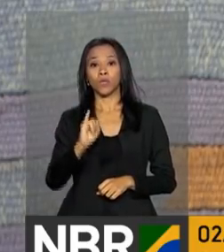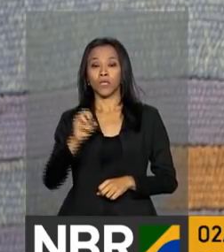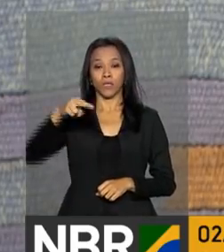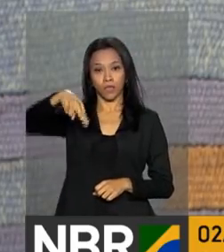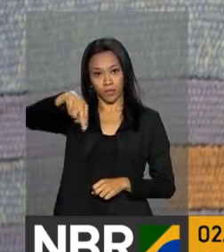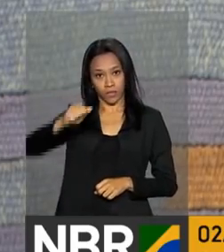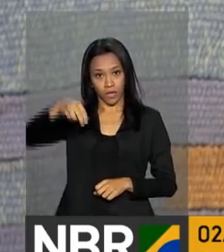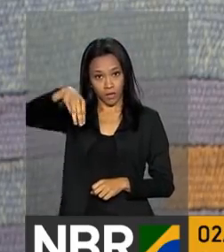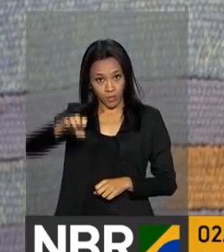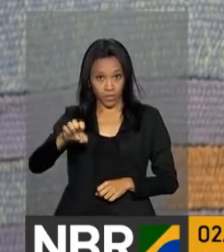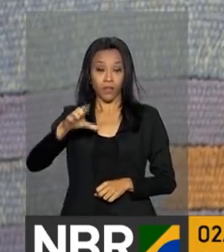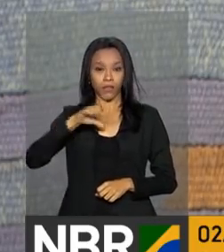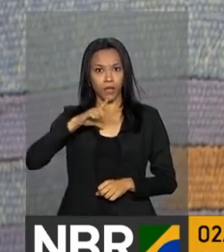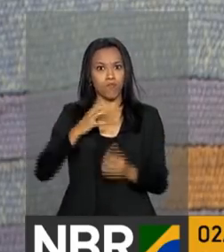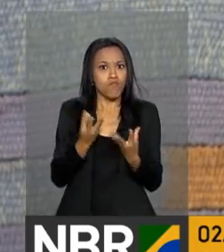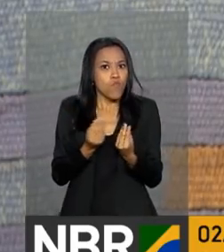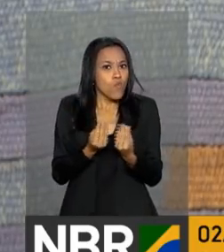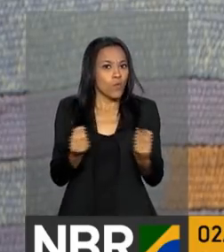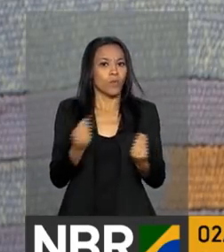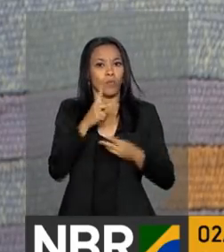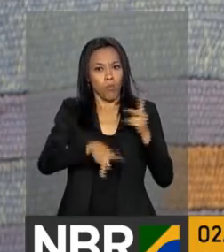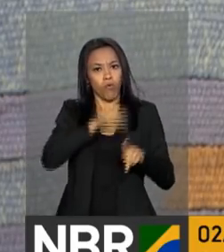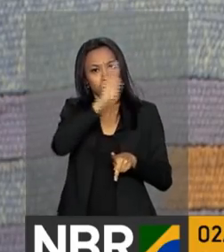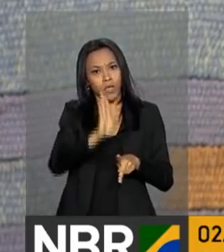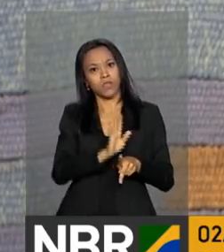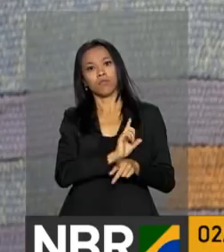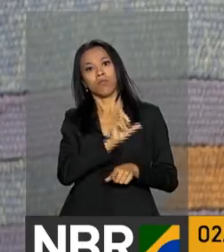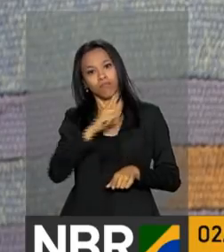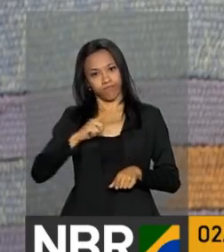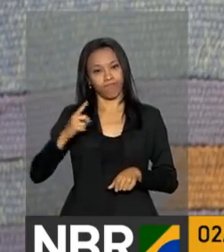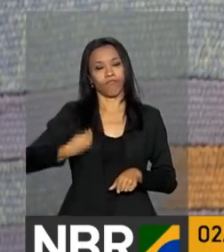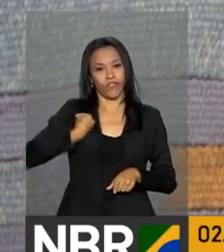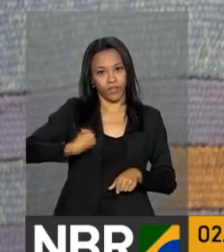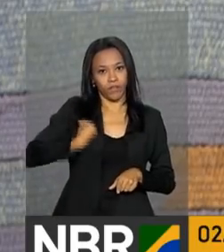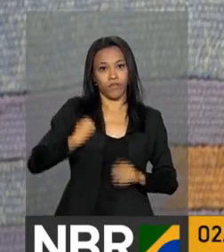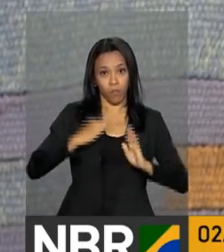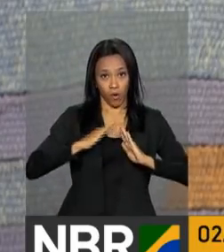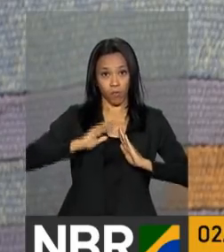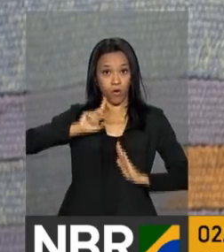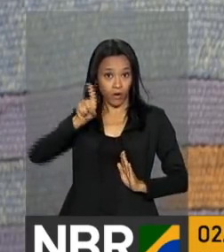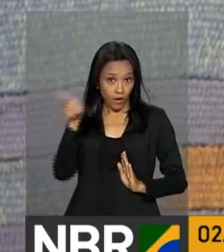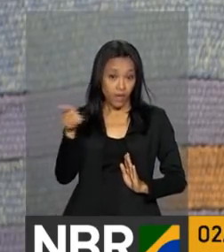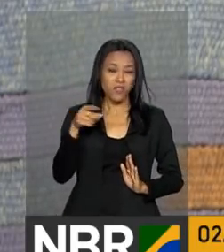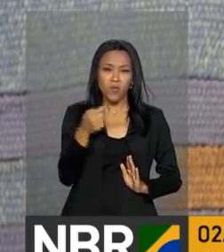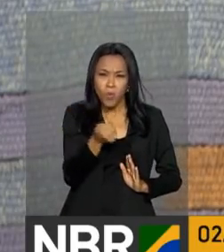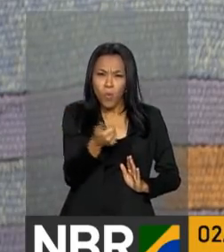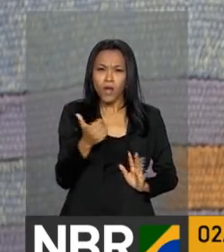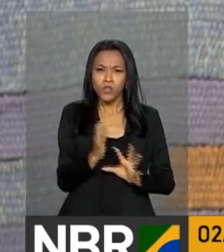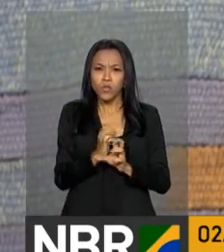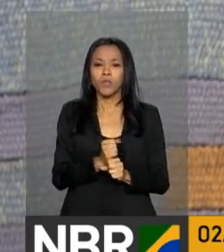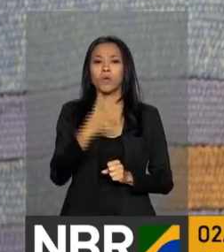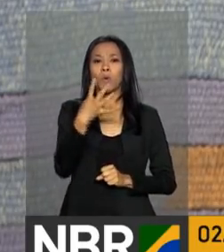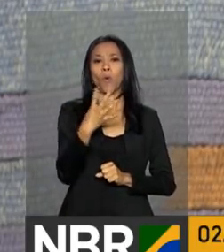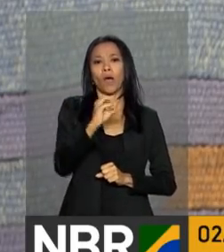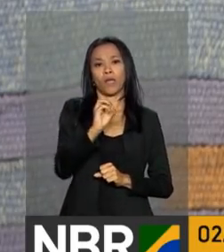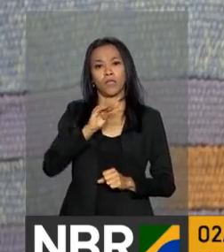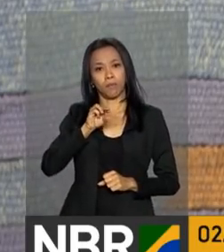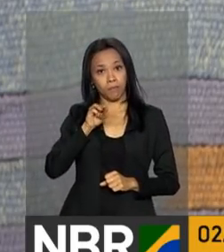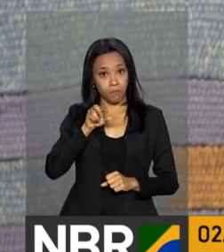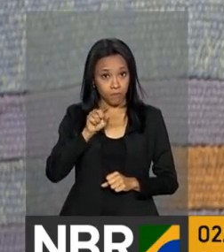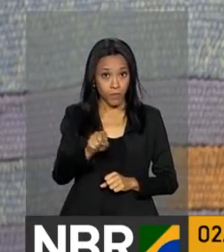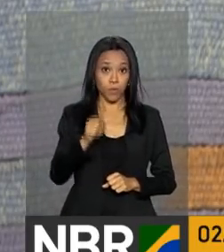expressiva comunidade brasileira. Ao que me parece, são quase 40 mil brasileiros que vivem naquele